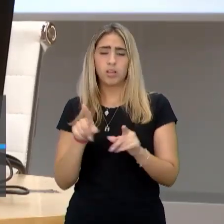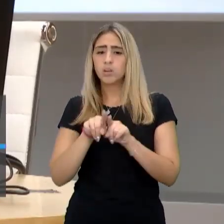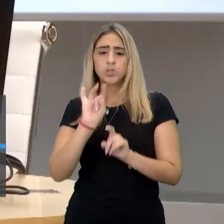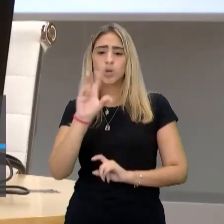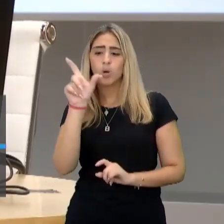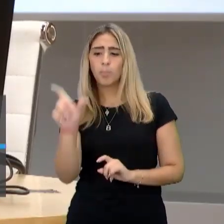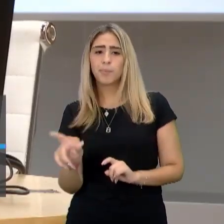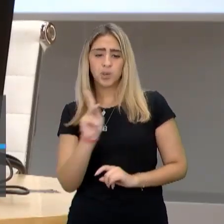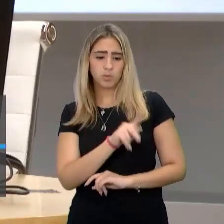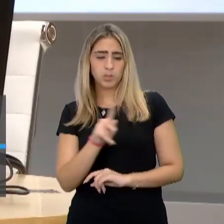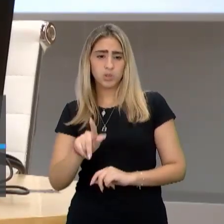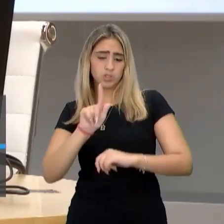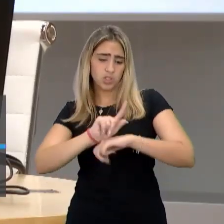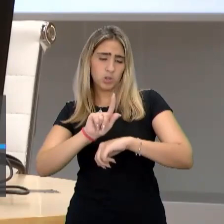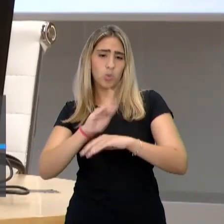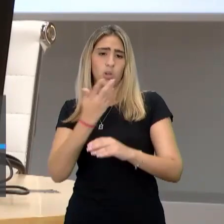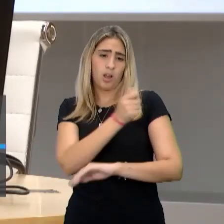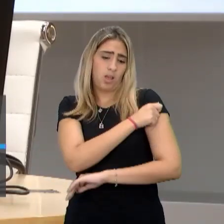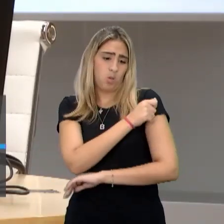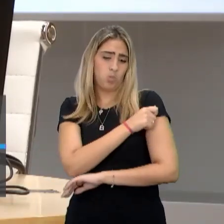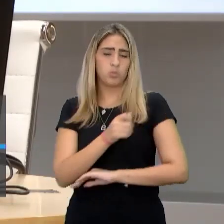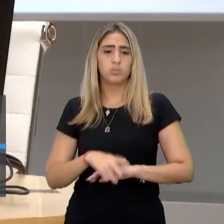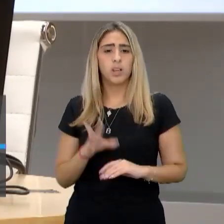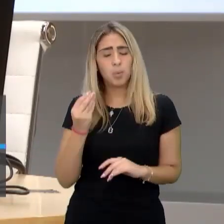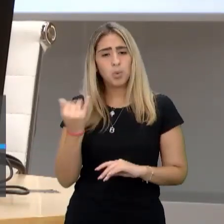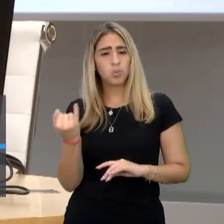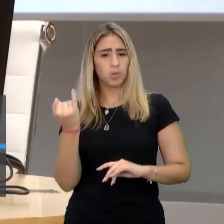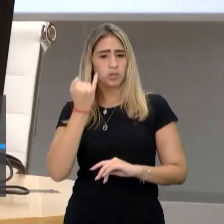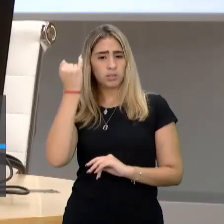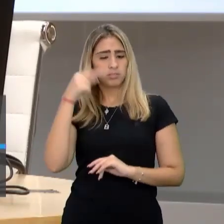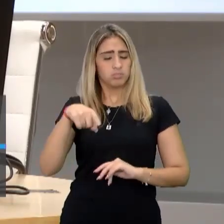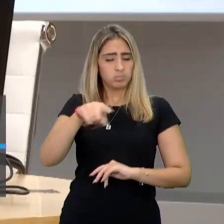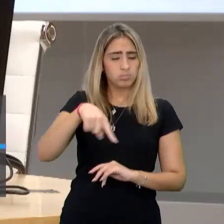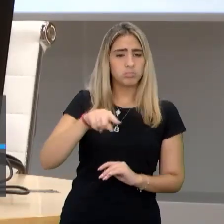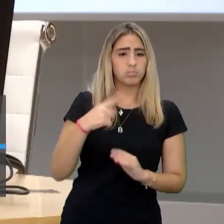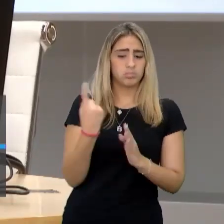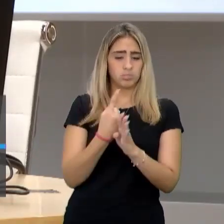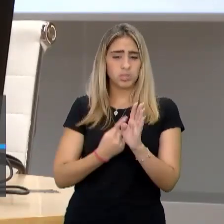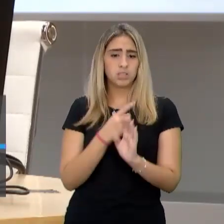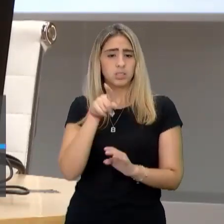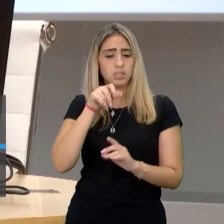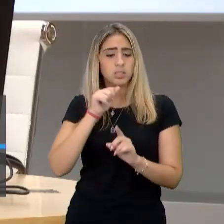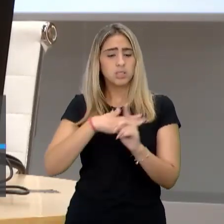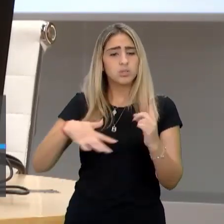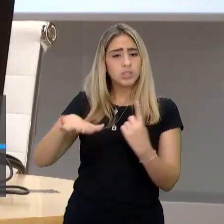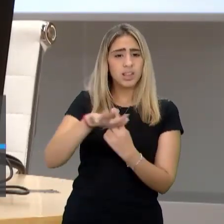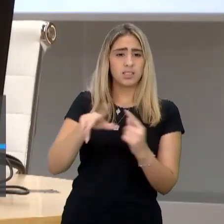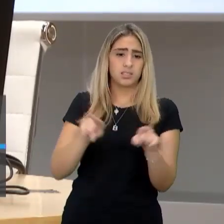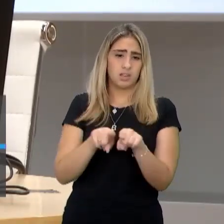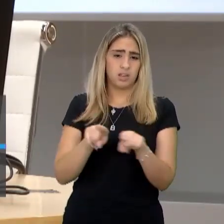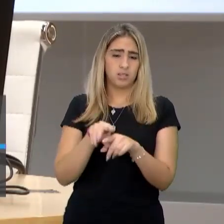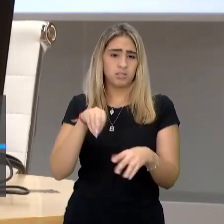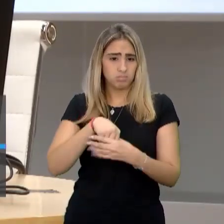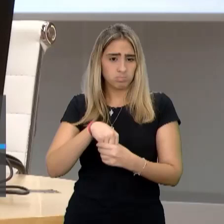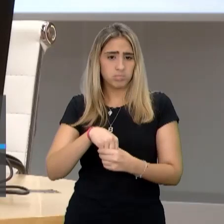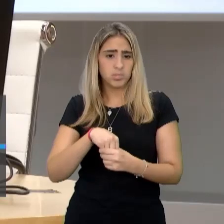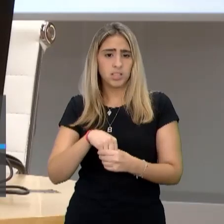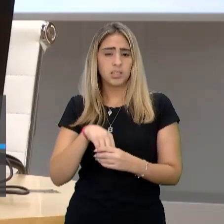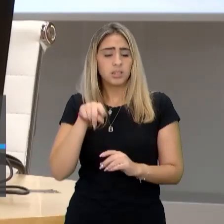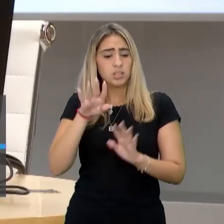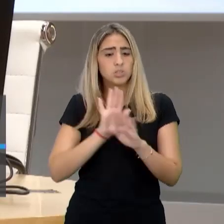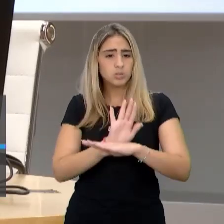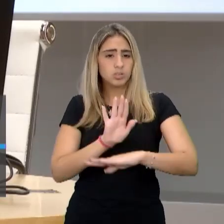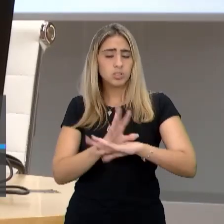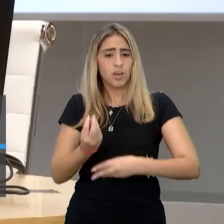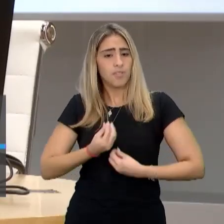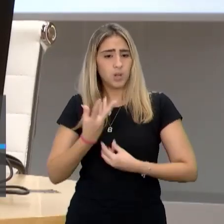para o gestor ou para o estudante. Então, é muito importante que essa agenda, ela seja socializada, certo? Ela serve também para socializar aí